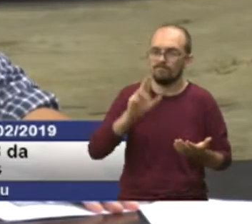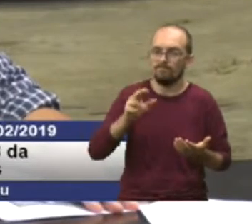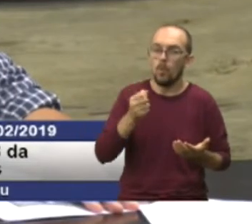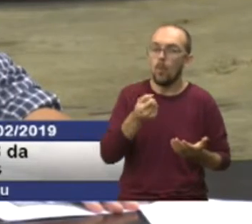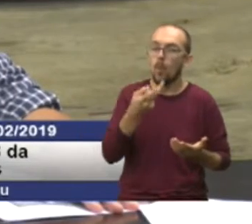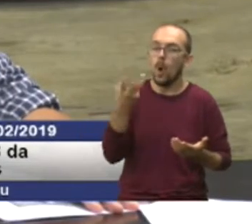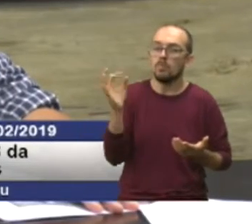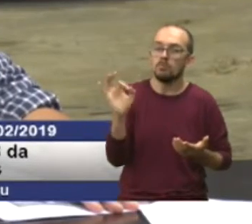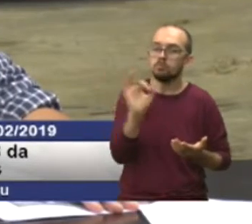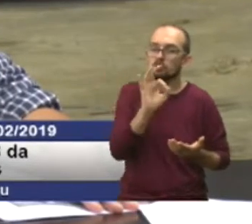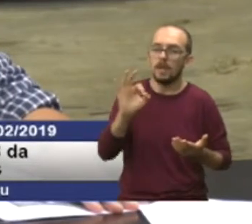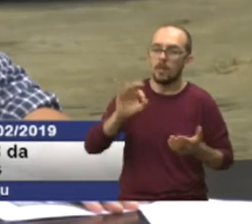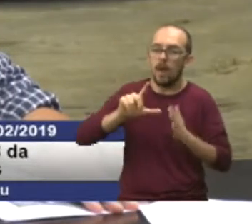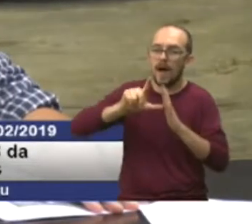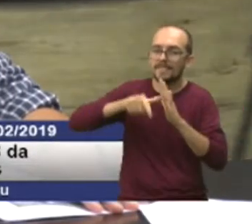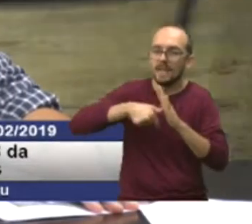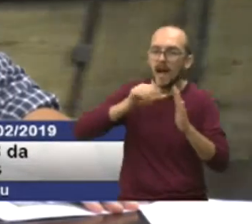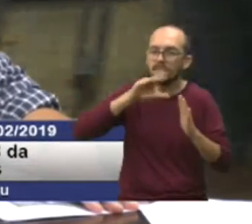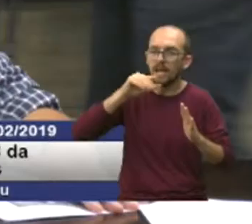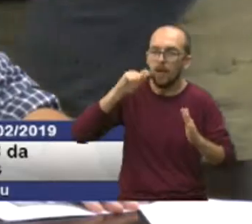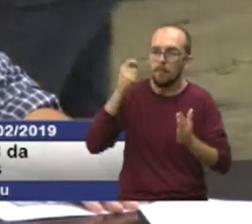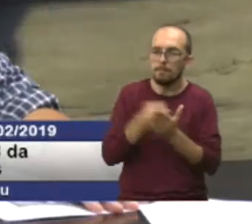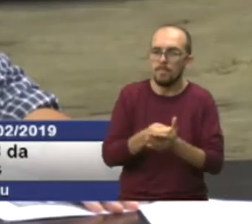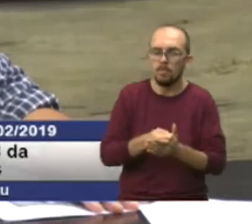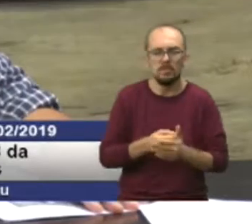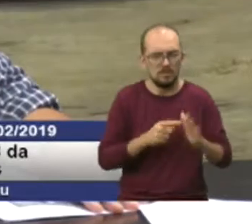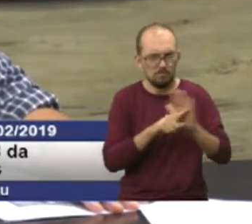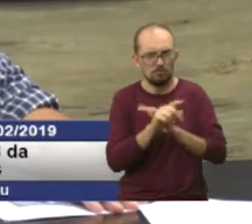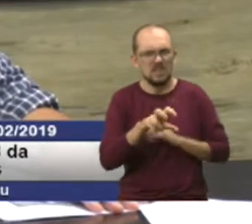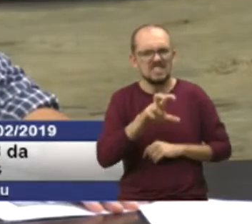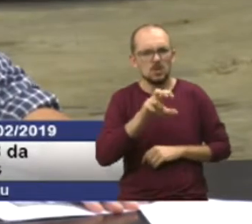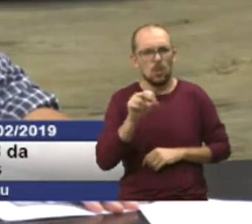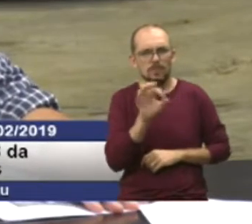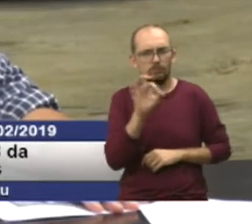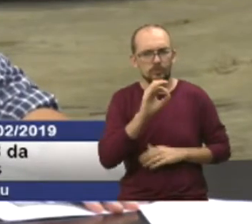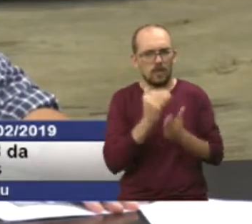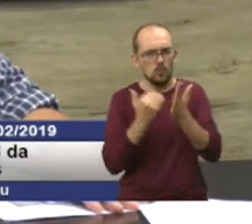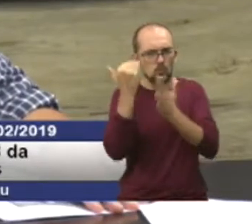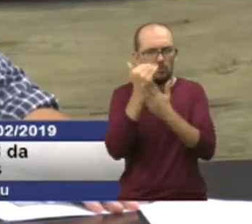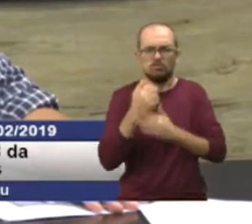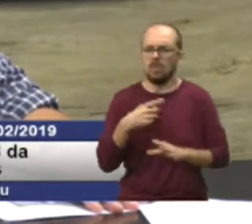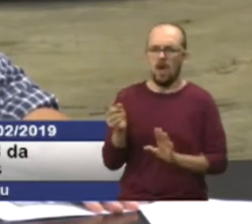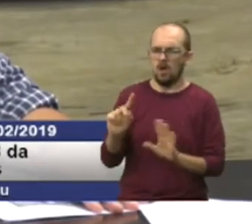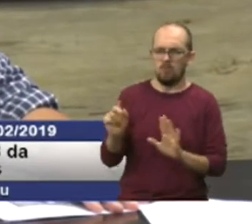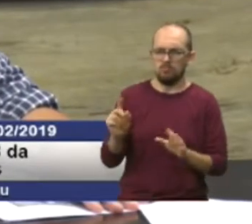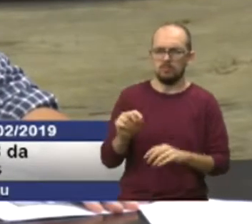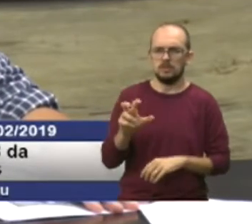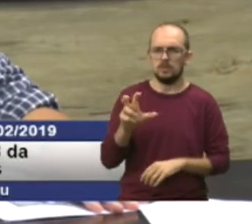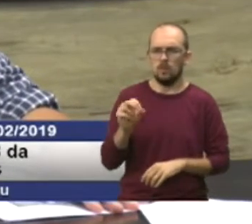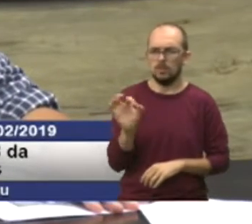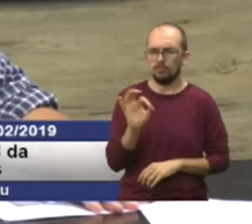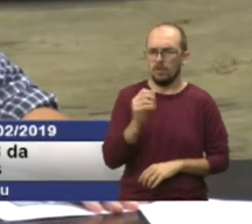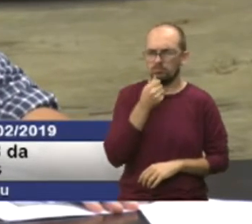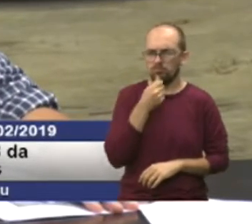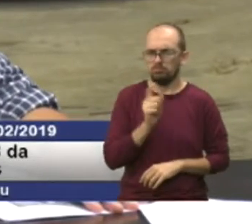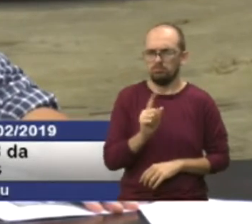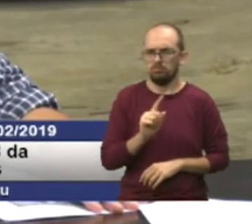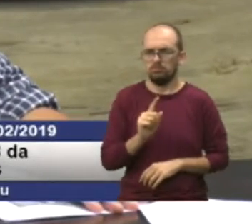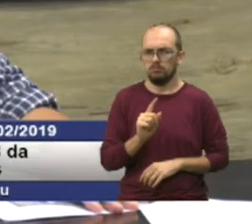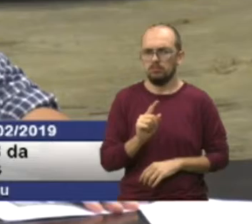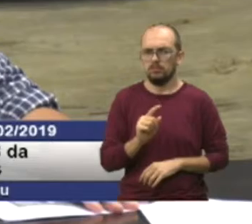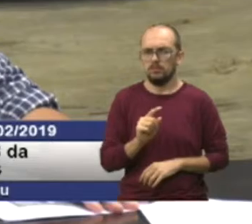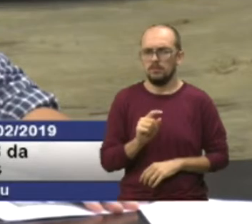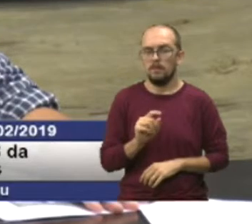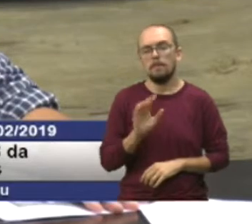responder, mas... A inadimplência atingiu acima de 50% já? Não, não. Não? Não, não. Mas, por exemplo, o